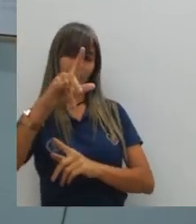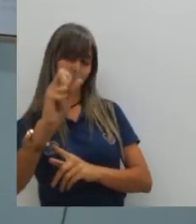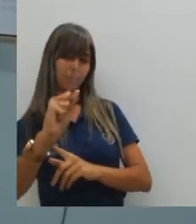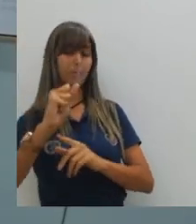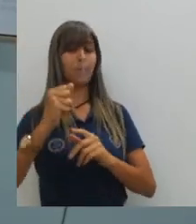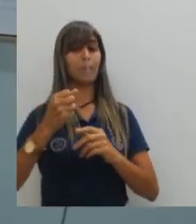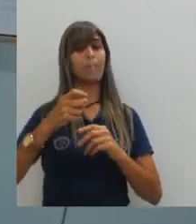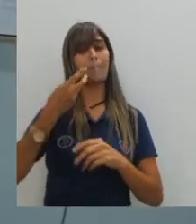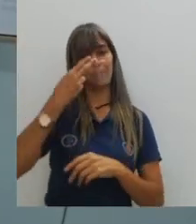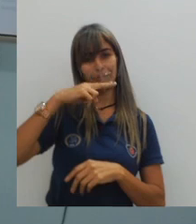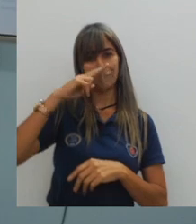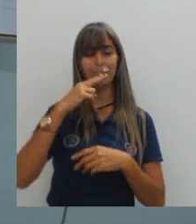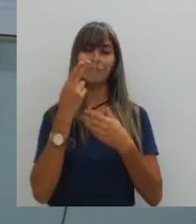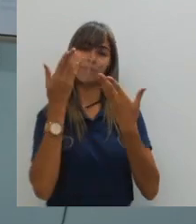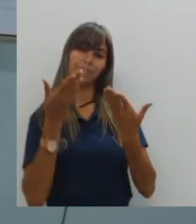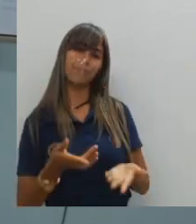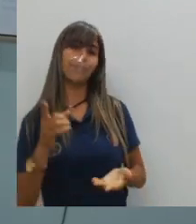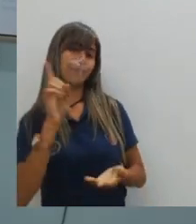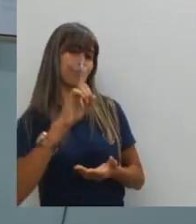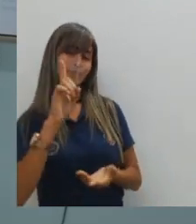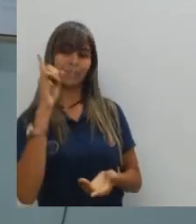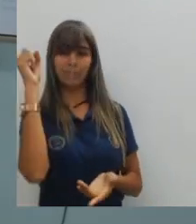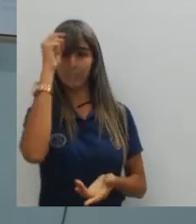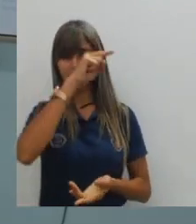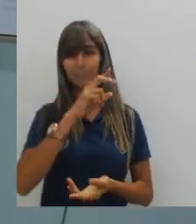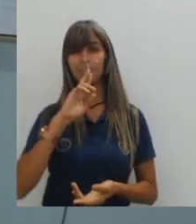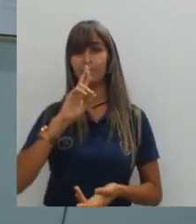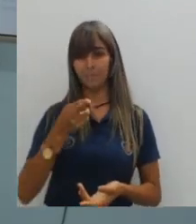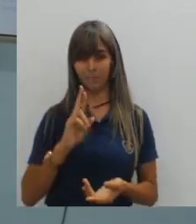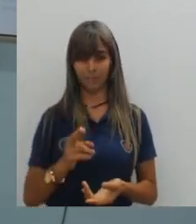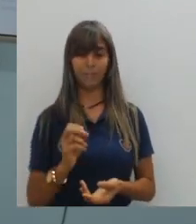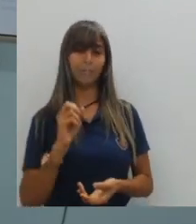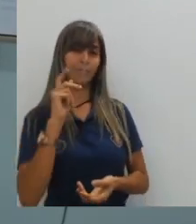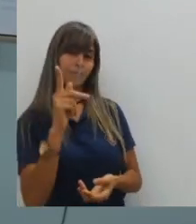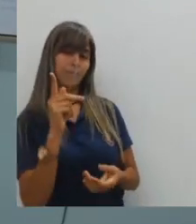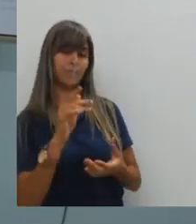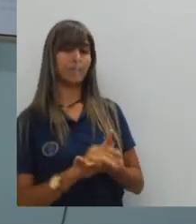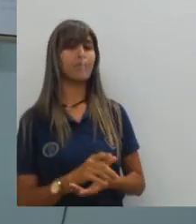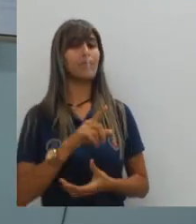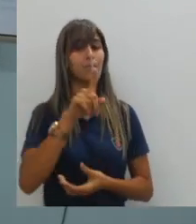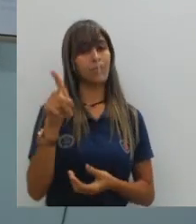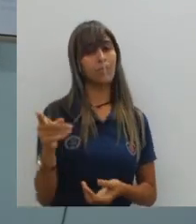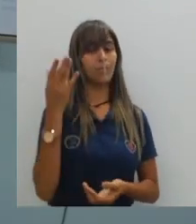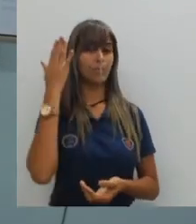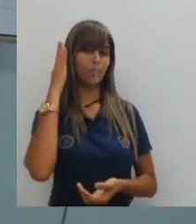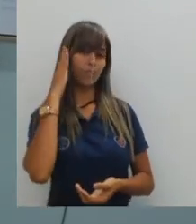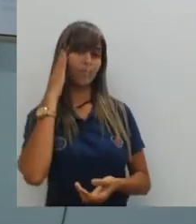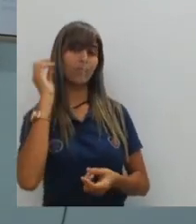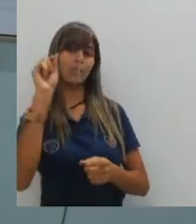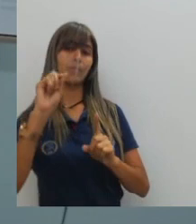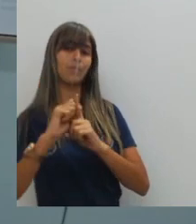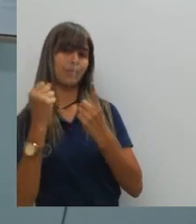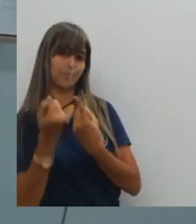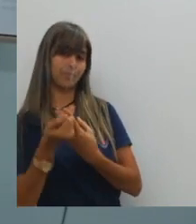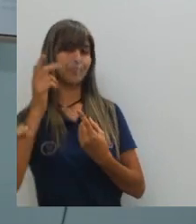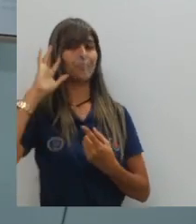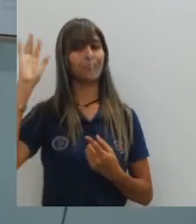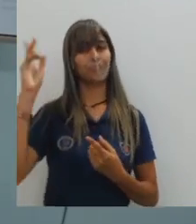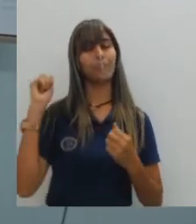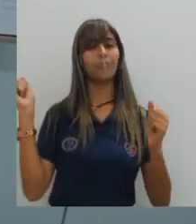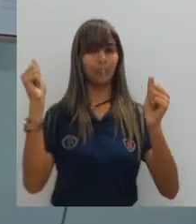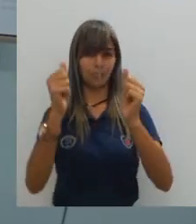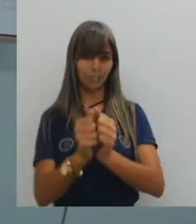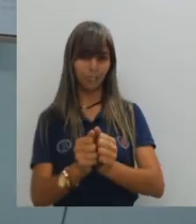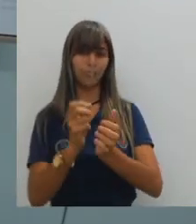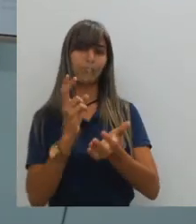mesmo assim, não é uma questão difícil da gente responder, tá certo? Agora vocês vão entender que a sociologia e a história estão caminhando lado a